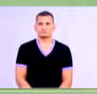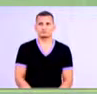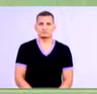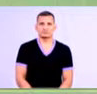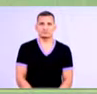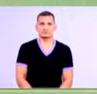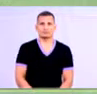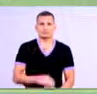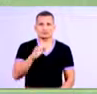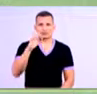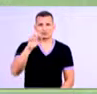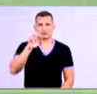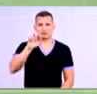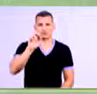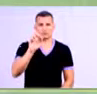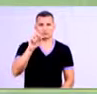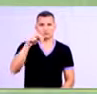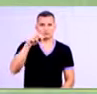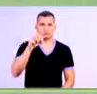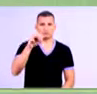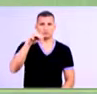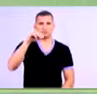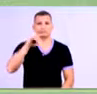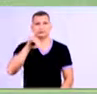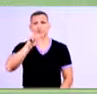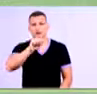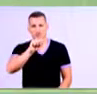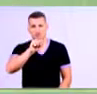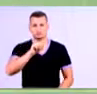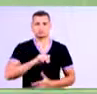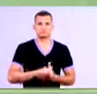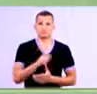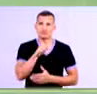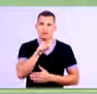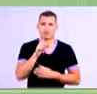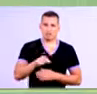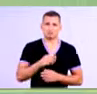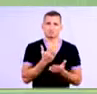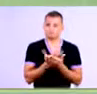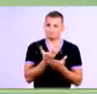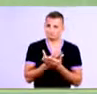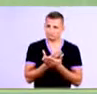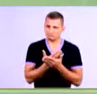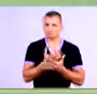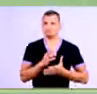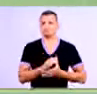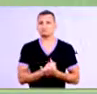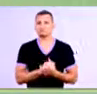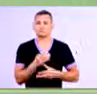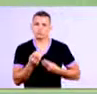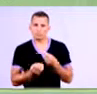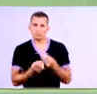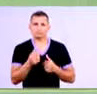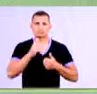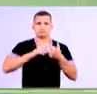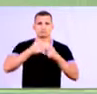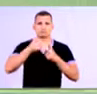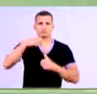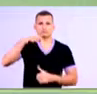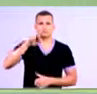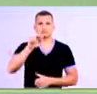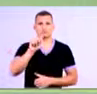No aspecto da ergonomia, geralmente ela é estudada sob o ponto de vista da qualidade do